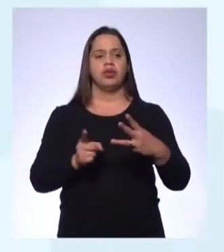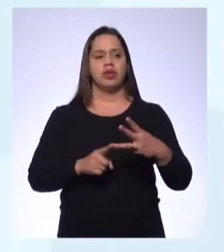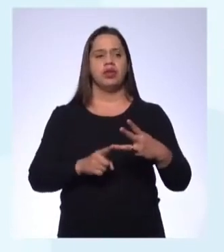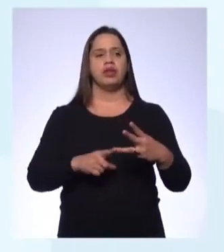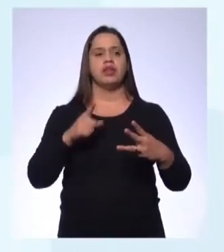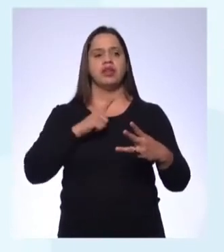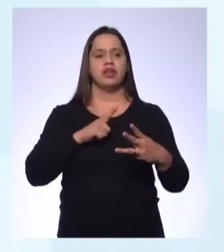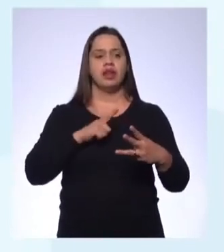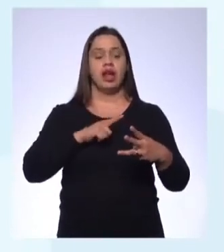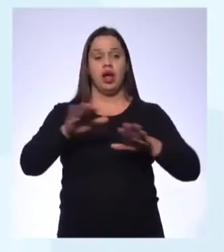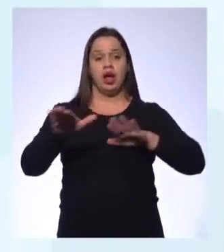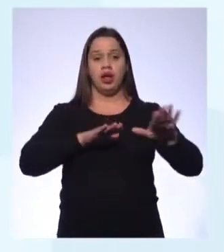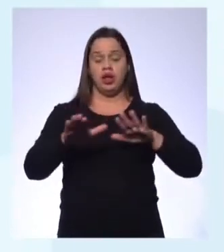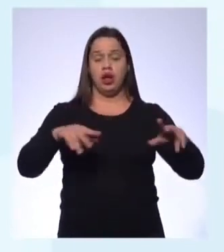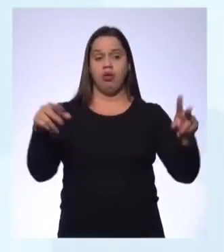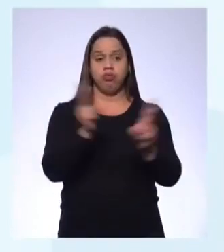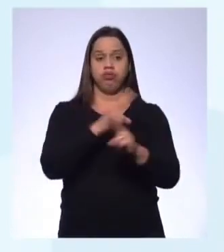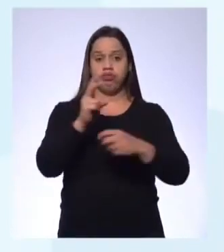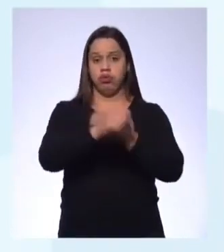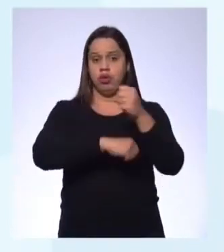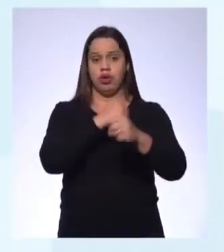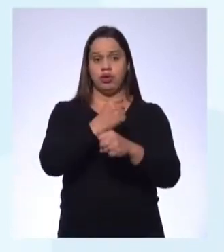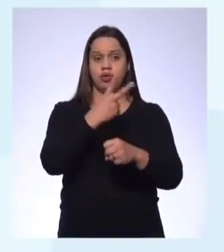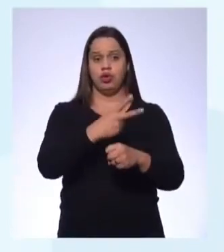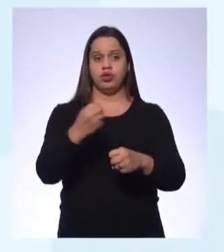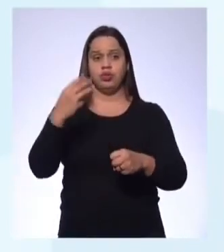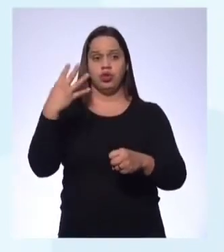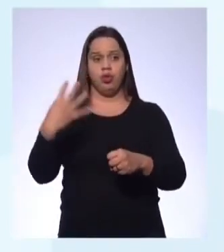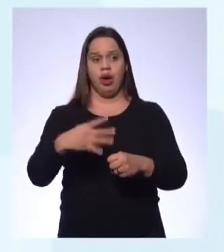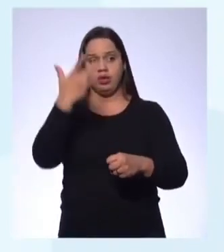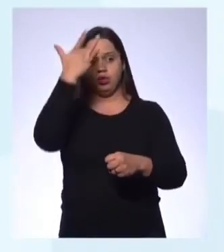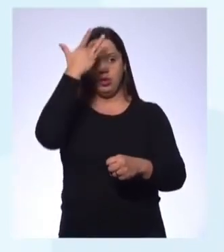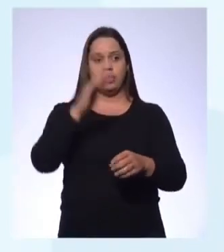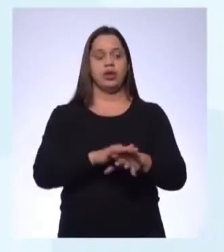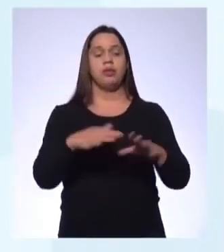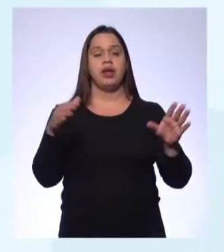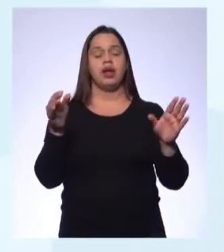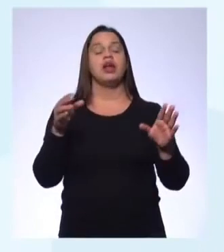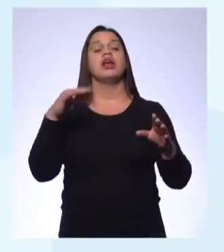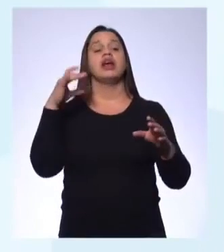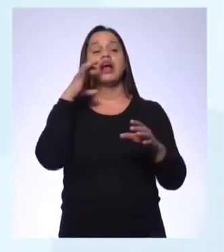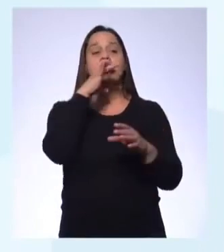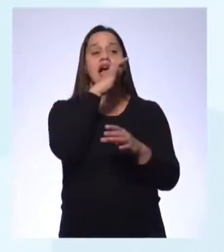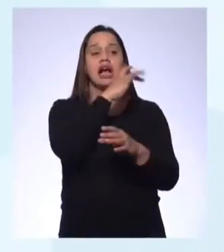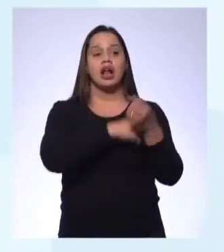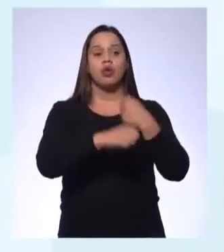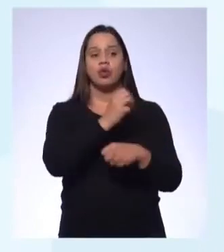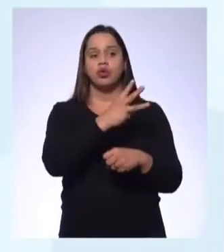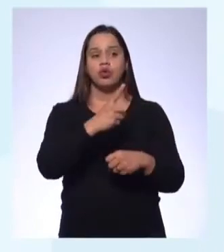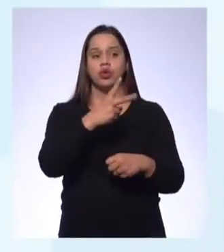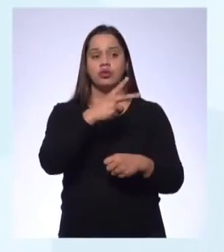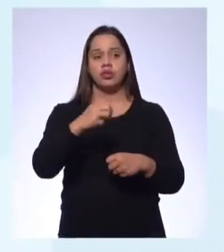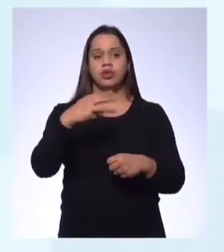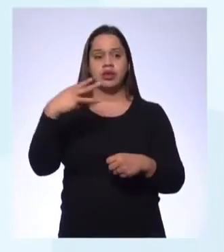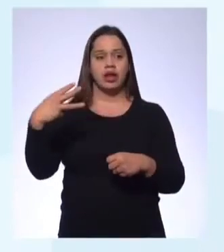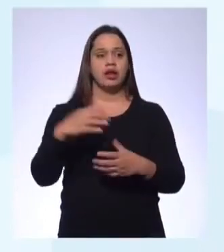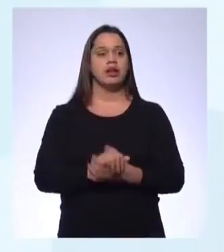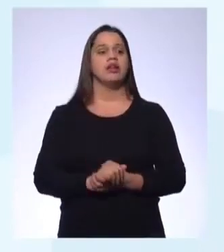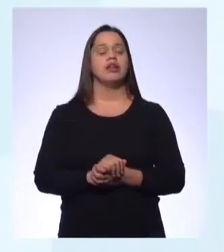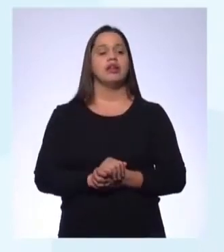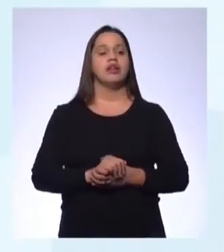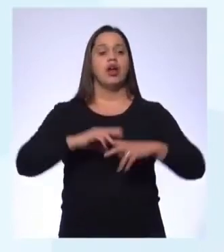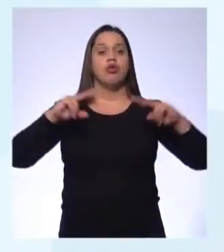os terremotos da Índia e tsunami 2004. A onda de calor na Europa em 2003, the European heat wave. O